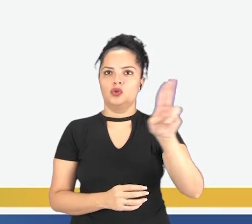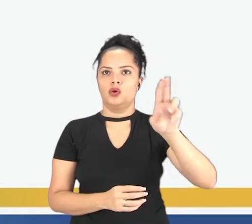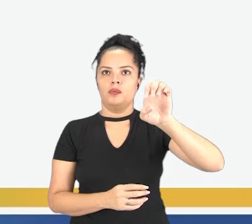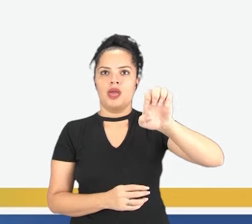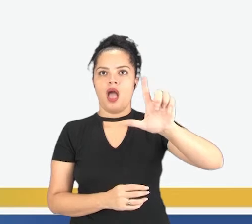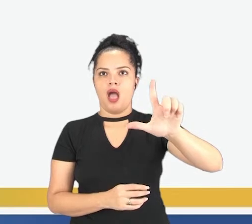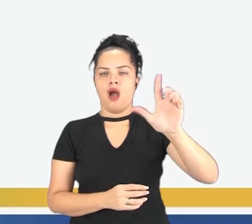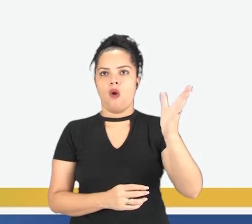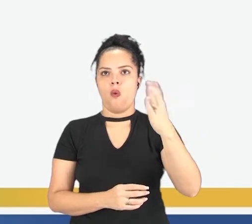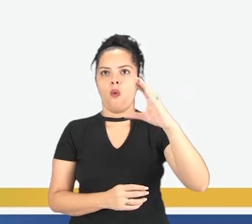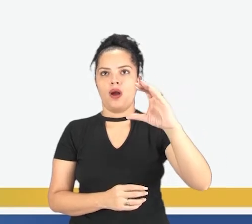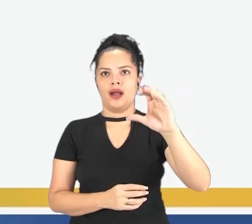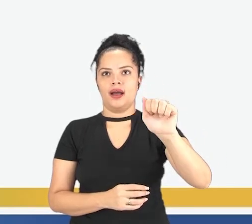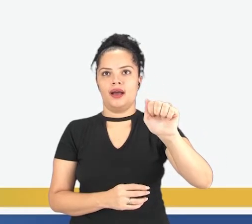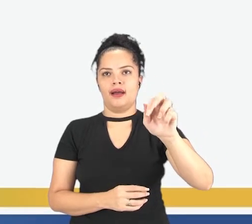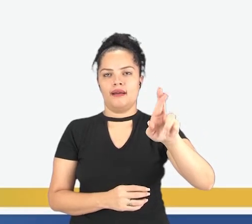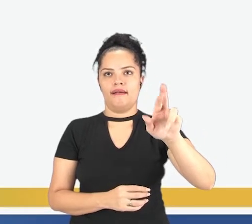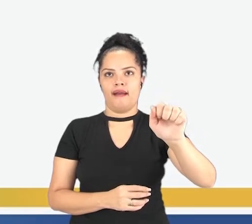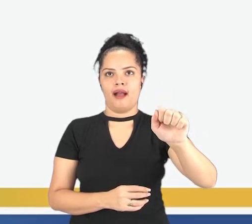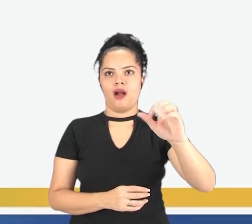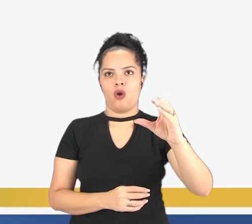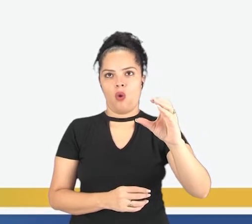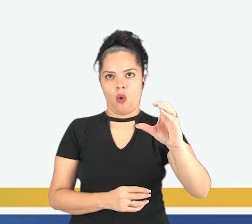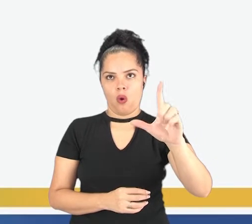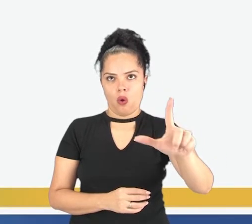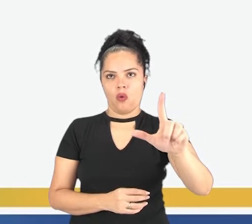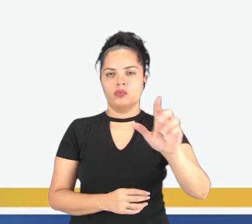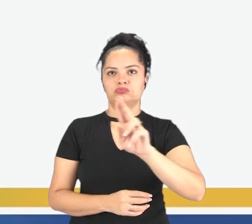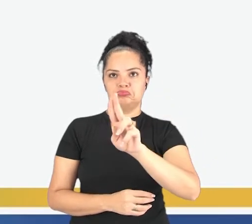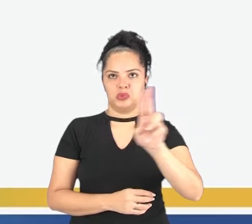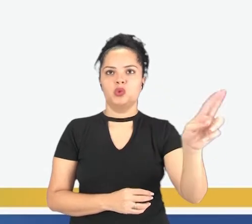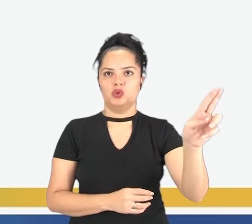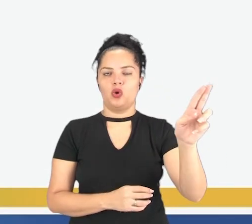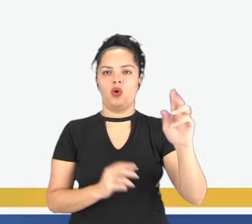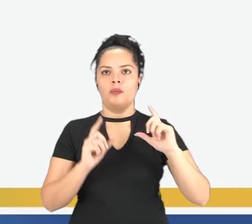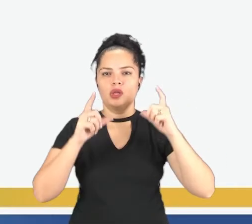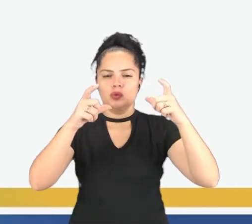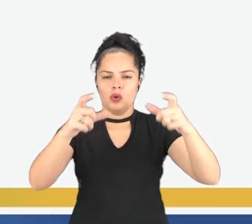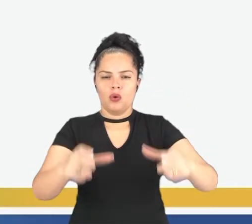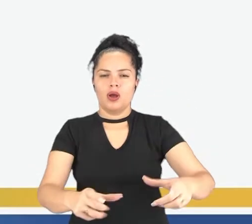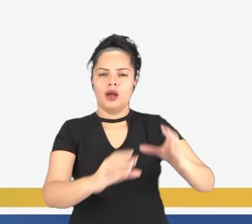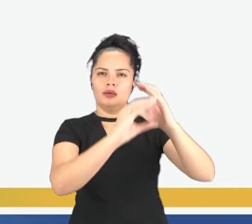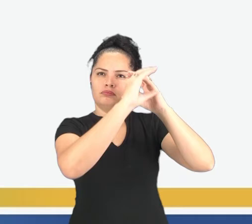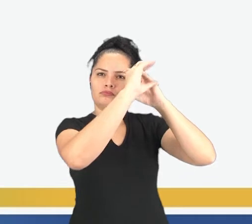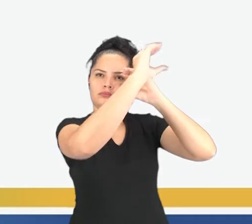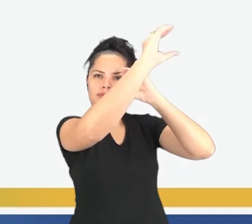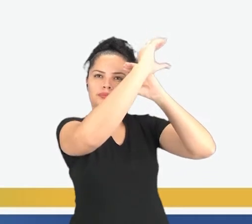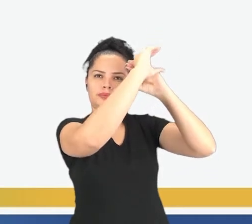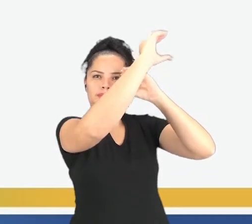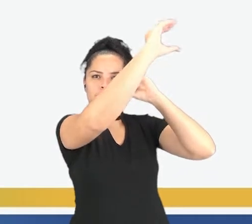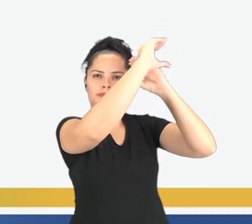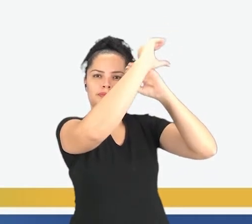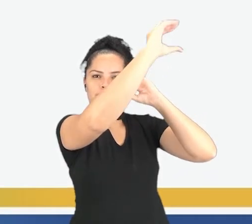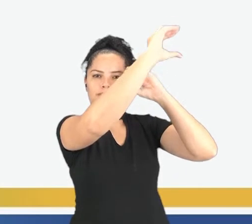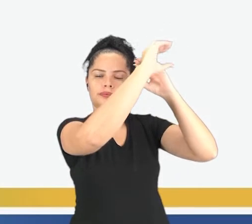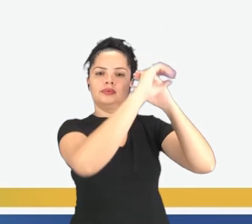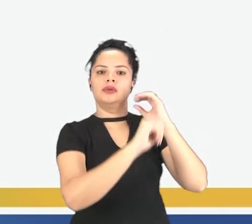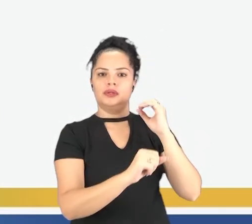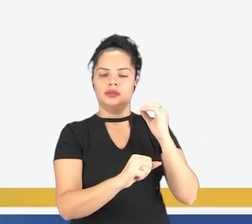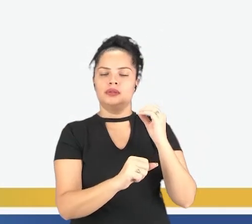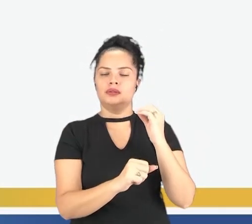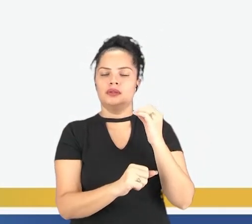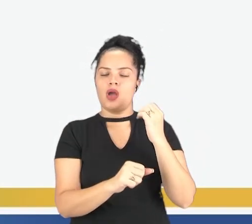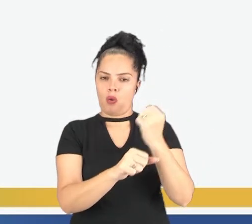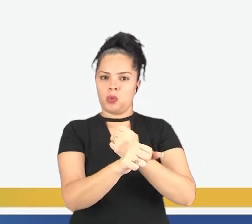E uma outra imagem que é o Caracol, né? Que é o nome do observatório astronômico construído pelos maias, onde eles faziam